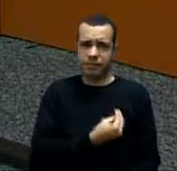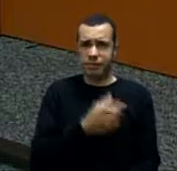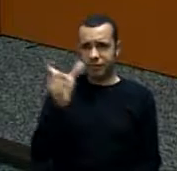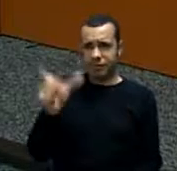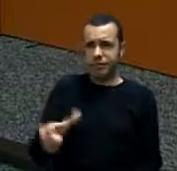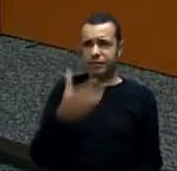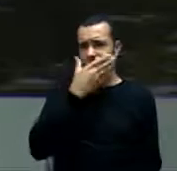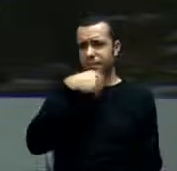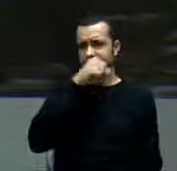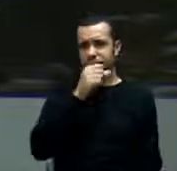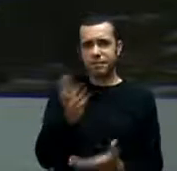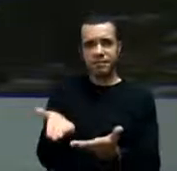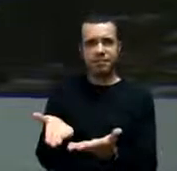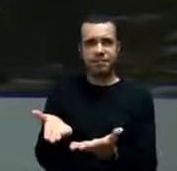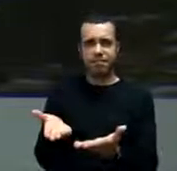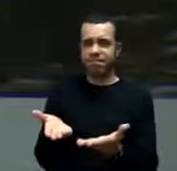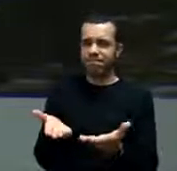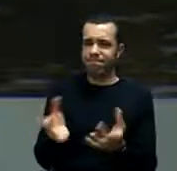Falar do meu pai